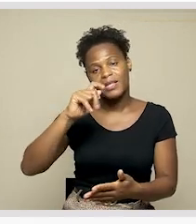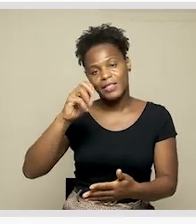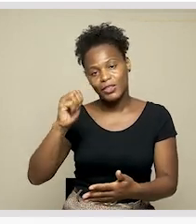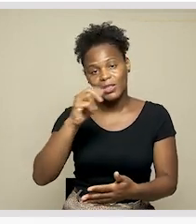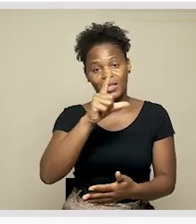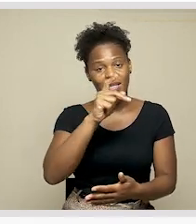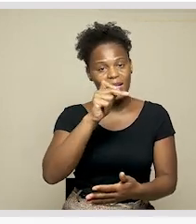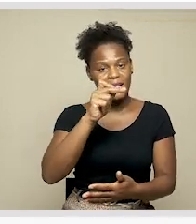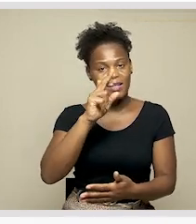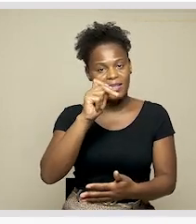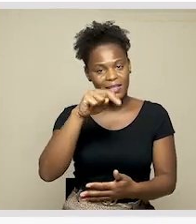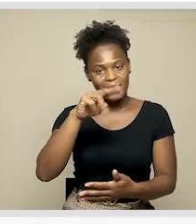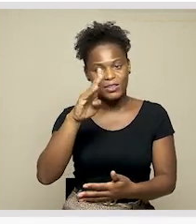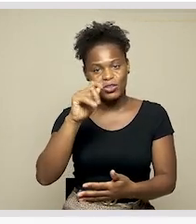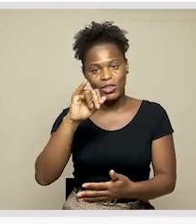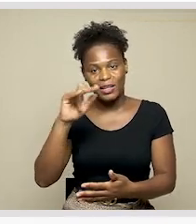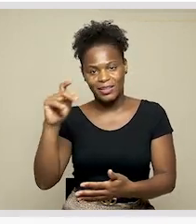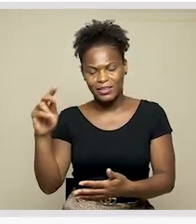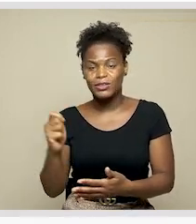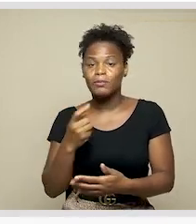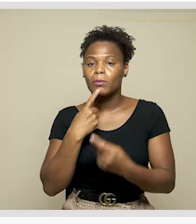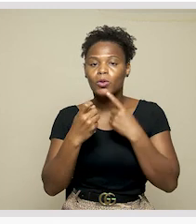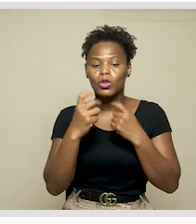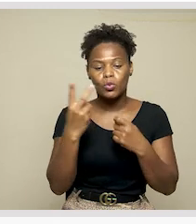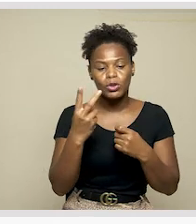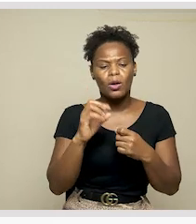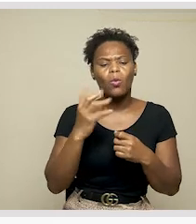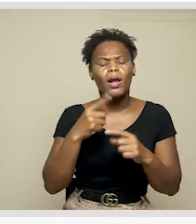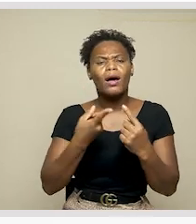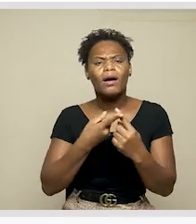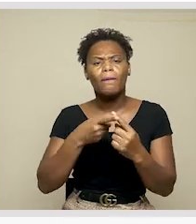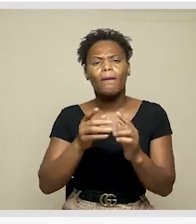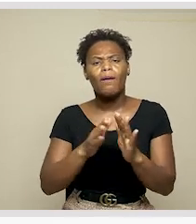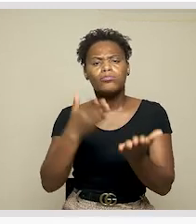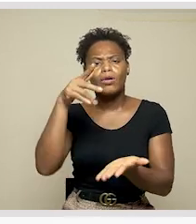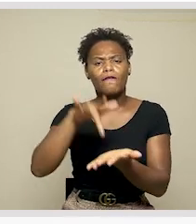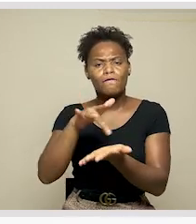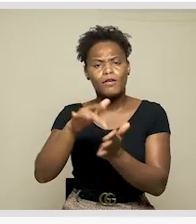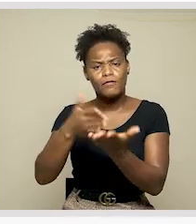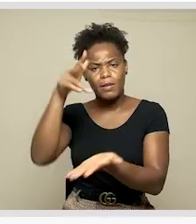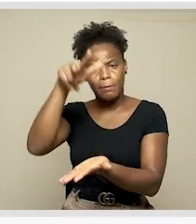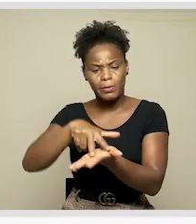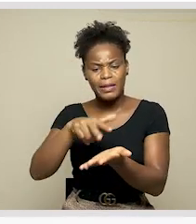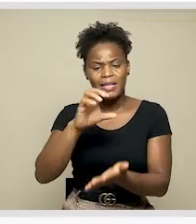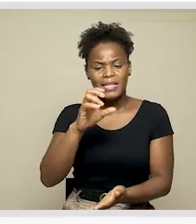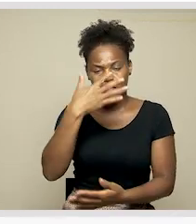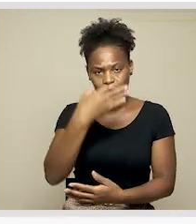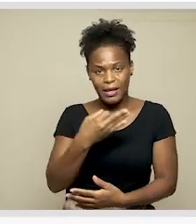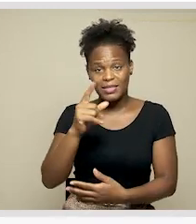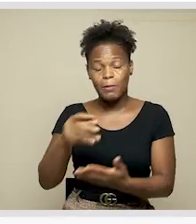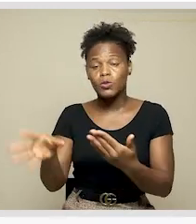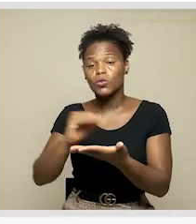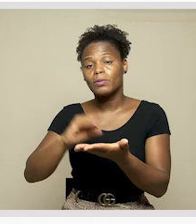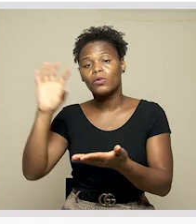Pires Laranjeiro? Segunda questão: em que ano foram publicadas as revistas Certeza